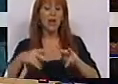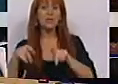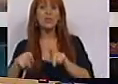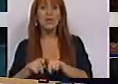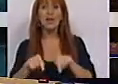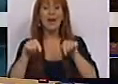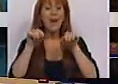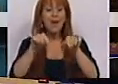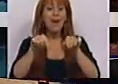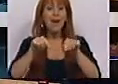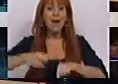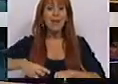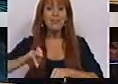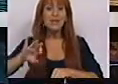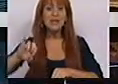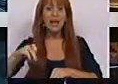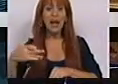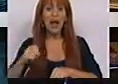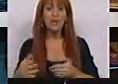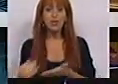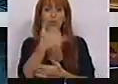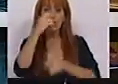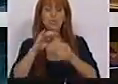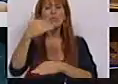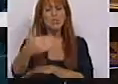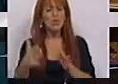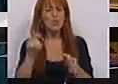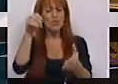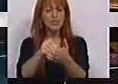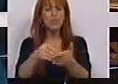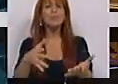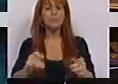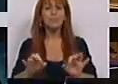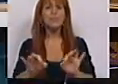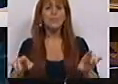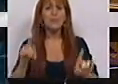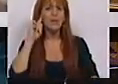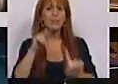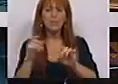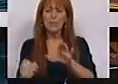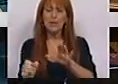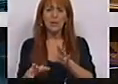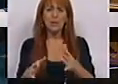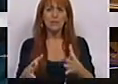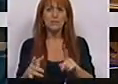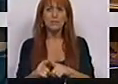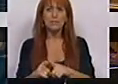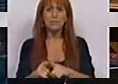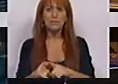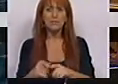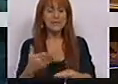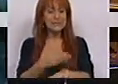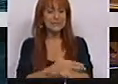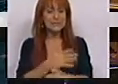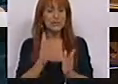para que esse mecenato de recursos humanos seja devidamente enquadrado no sentido de poupar empregos pré